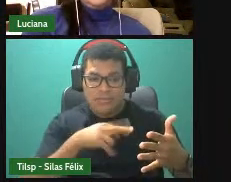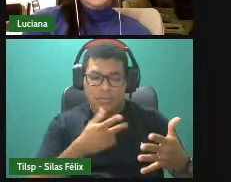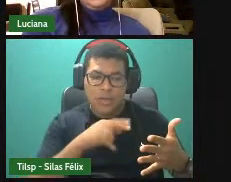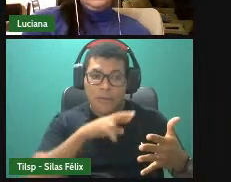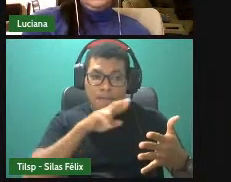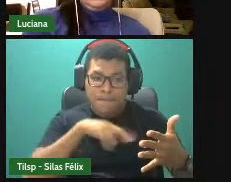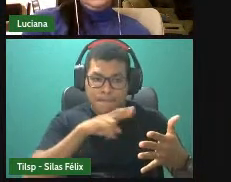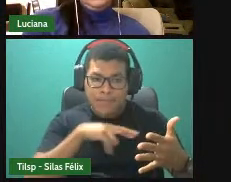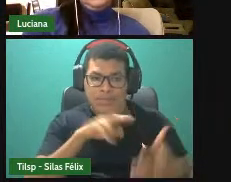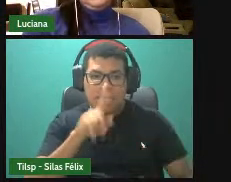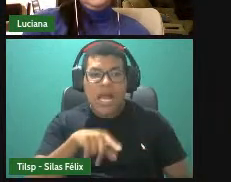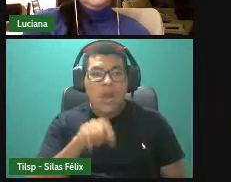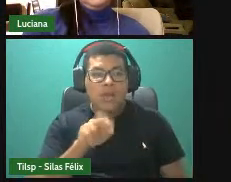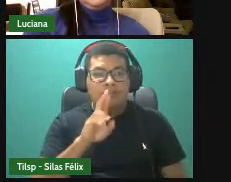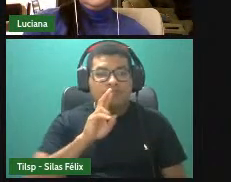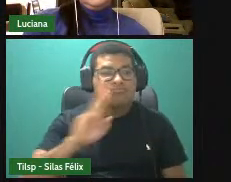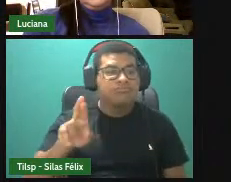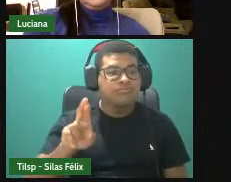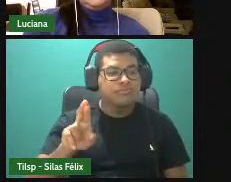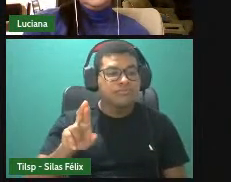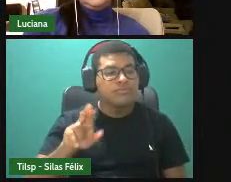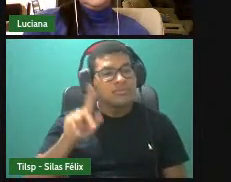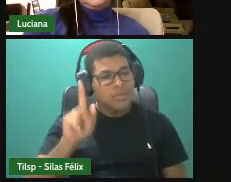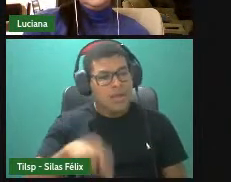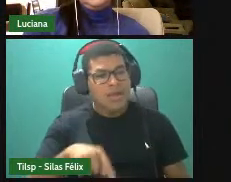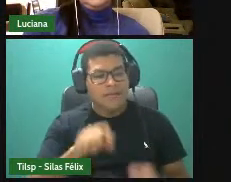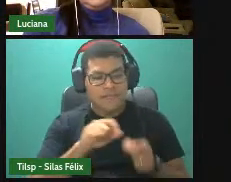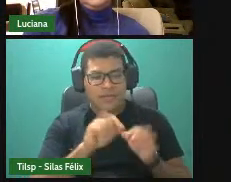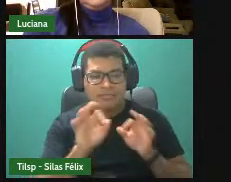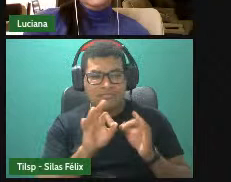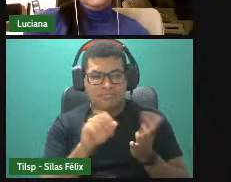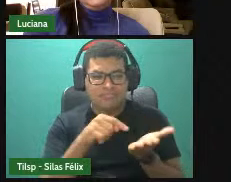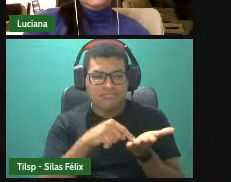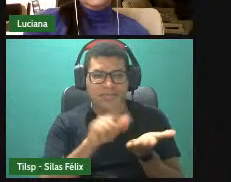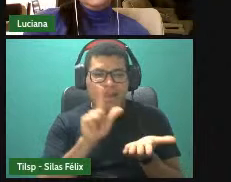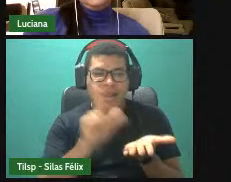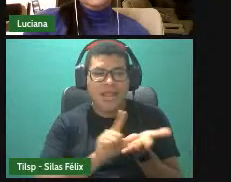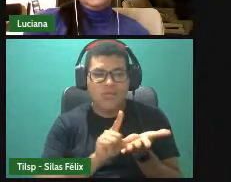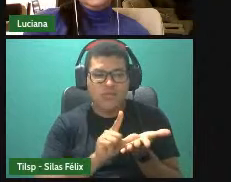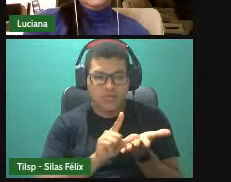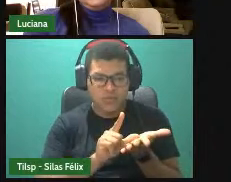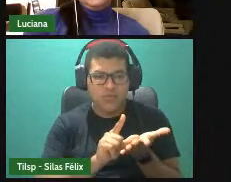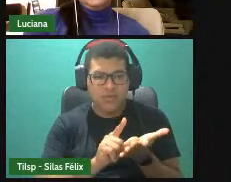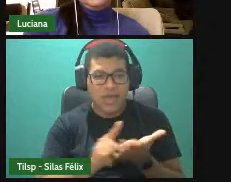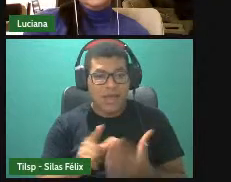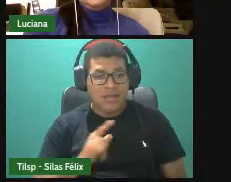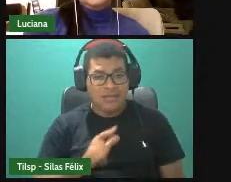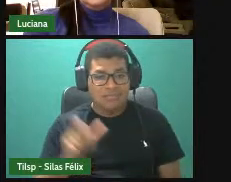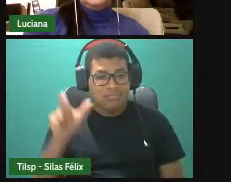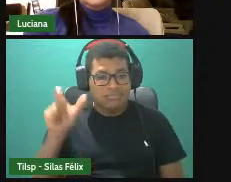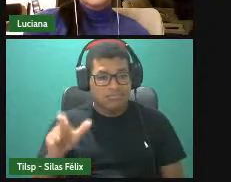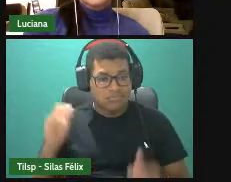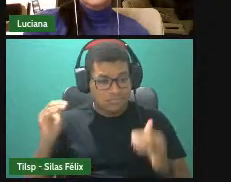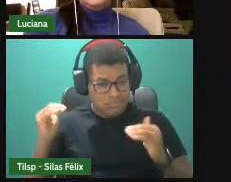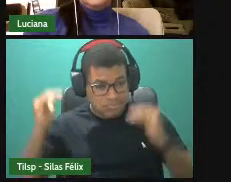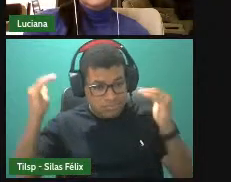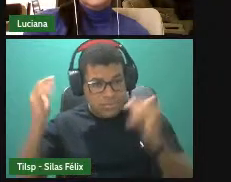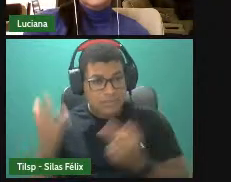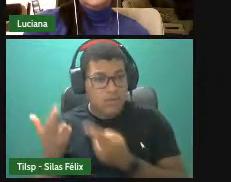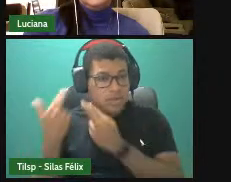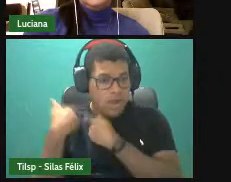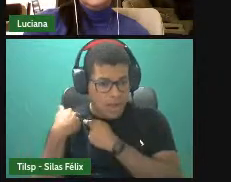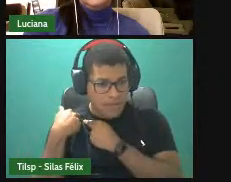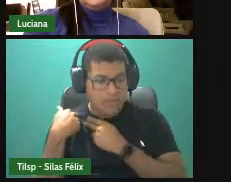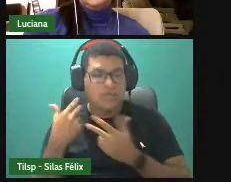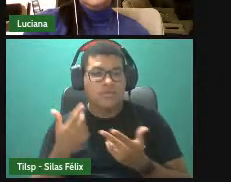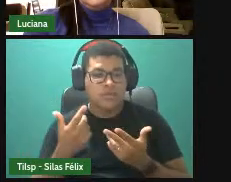tem como resultado a confecção de um laudo. Tá? Então, ela é promovida por uma autoridade responsável, tá?